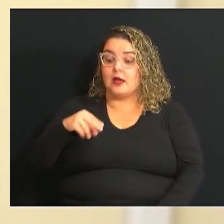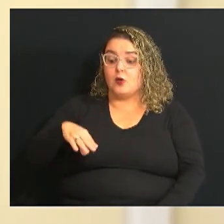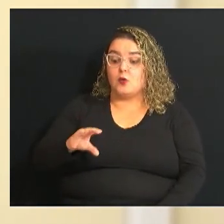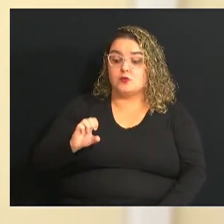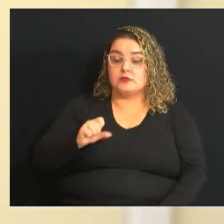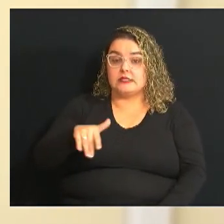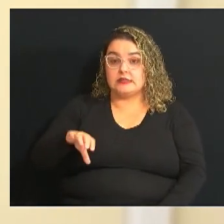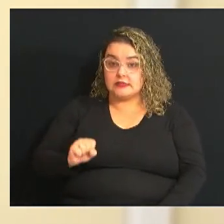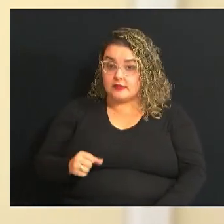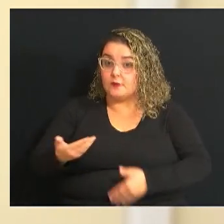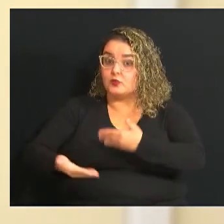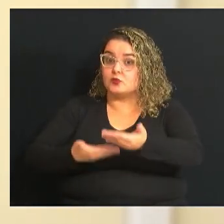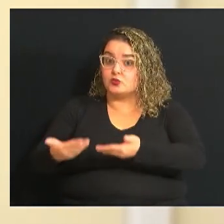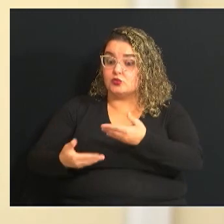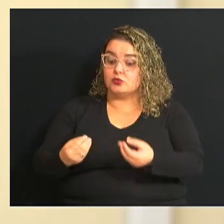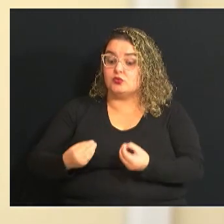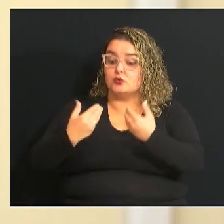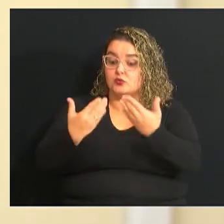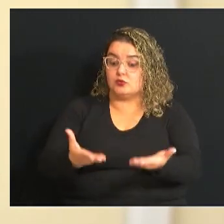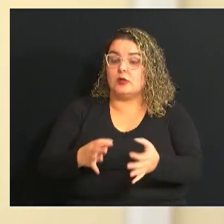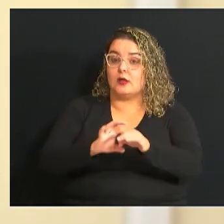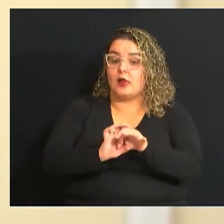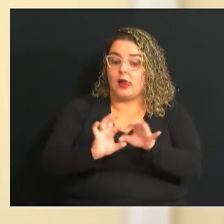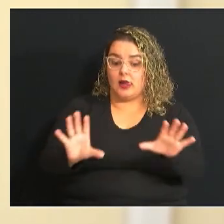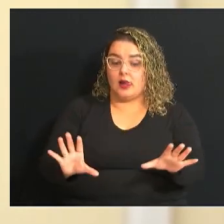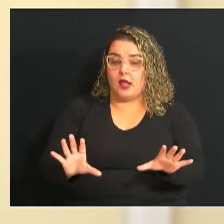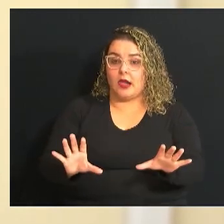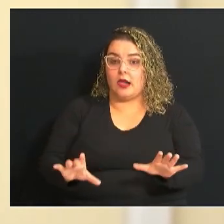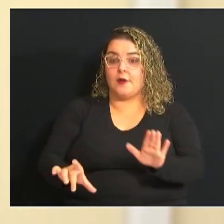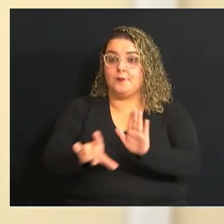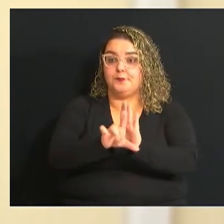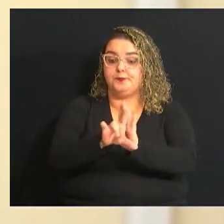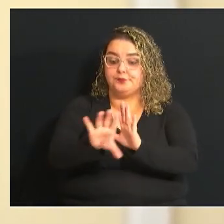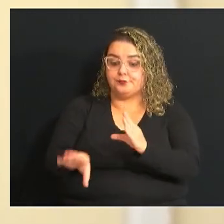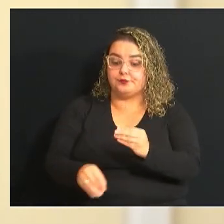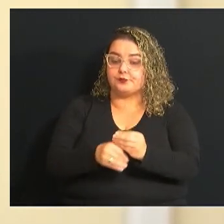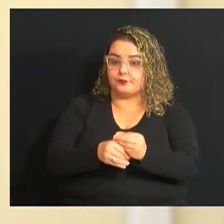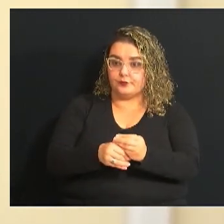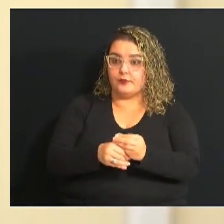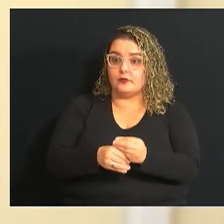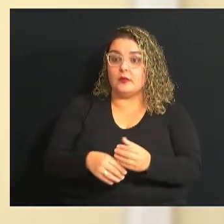fazendo a umidade do ar ficar em 84%.